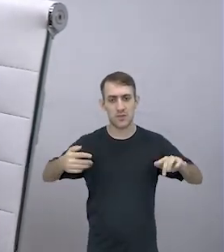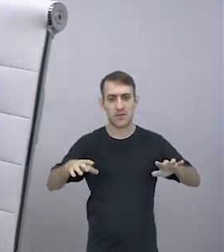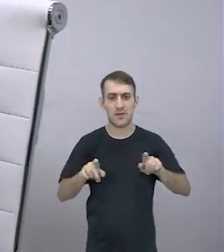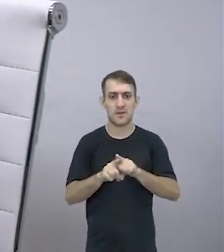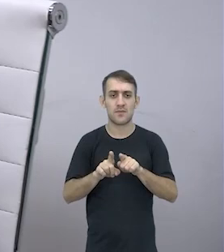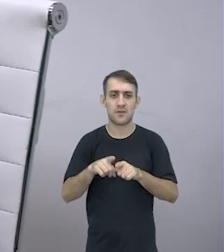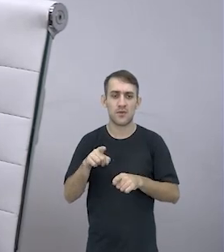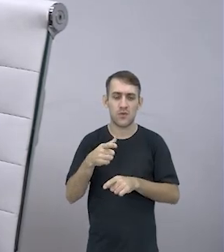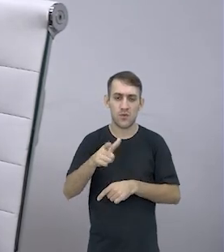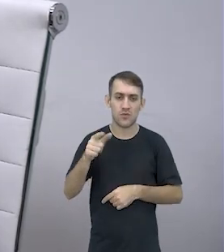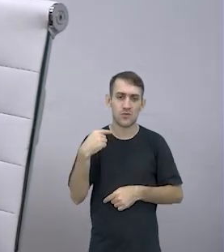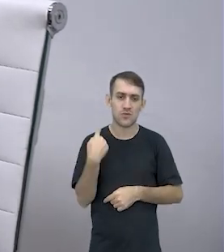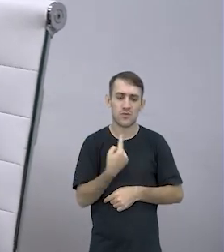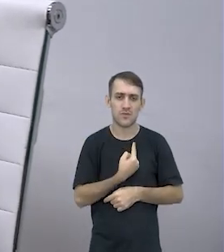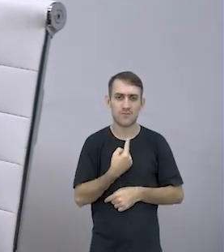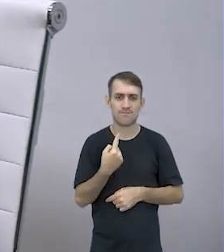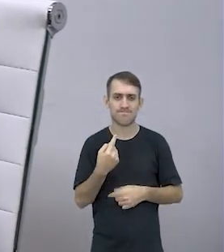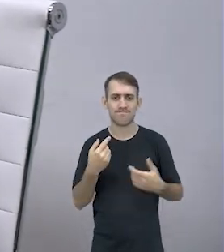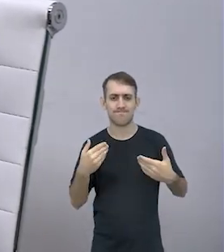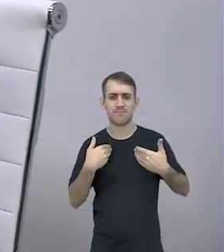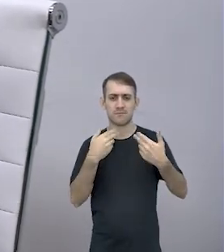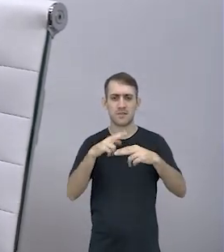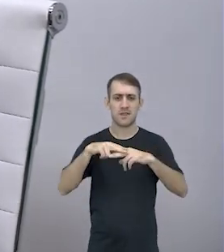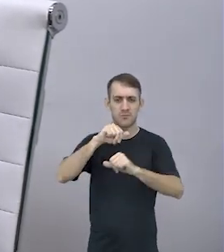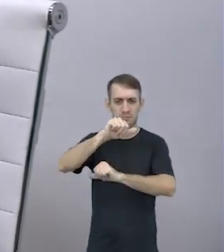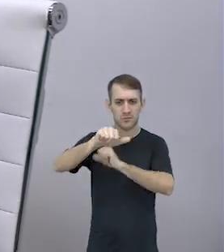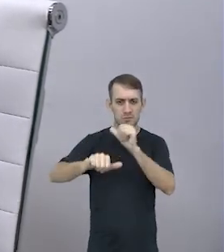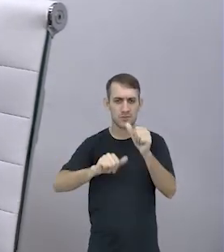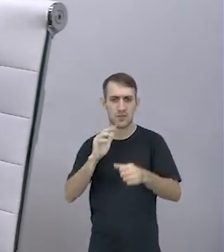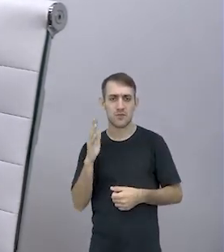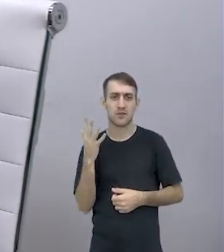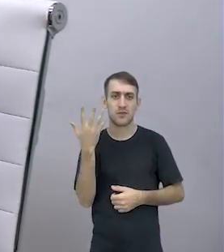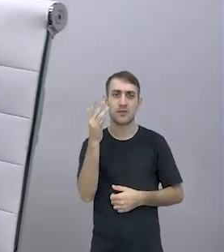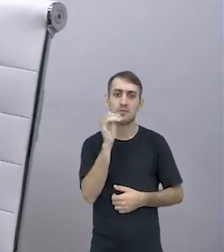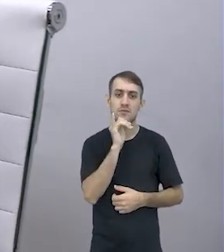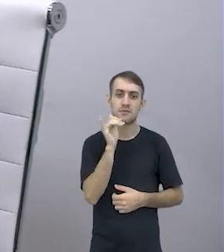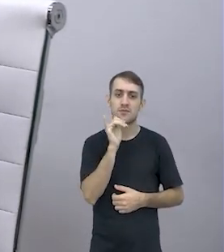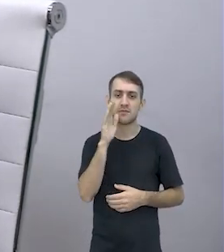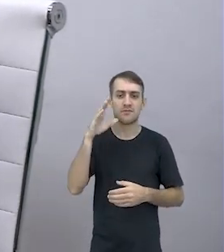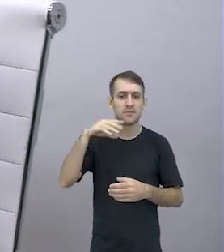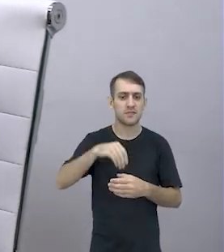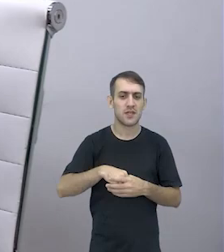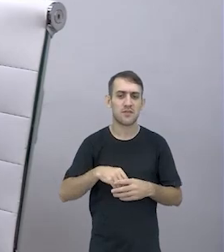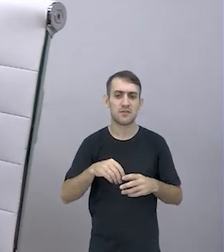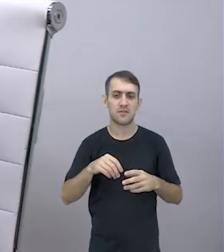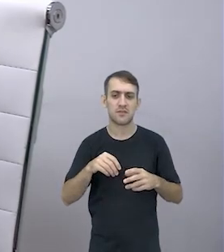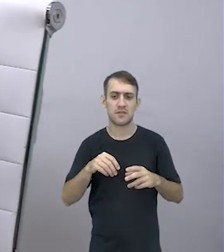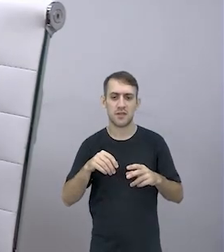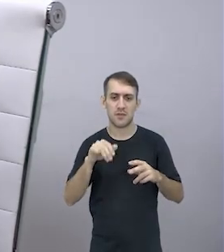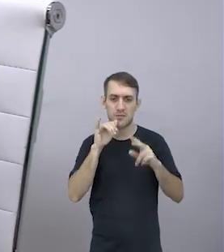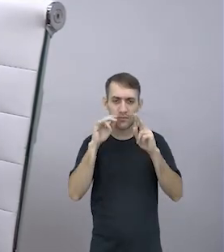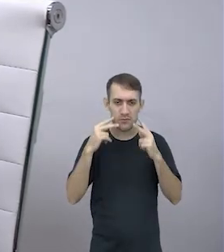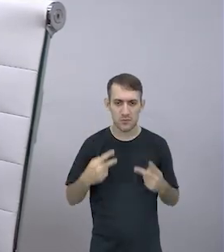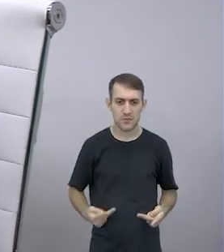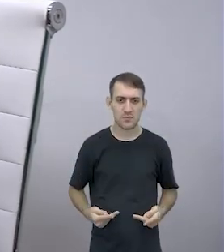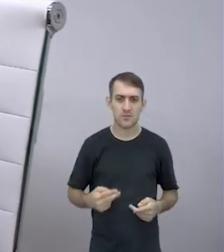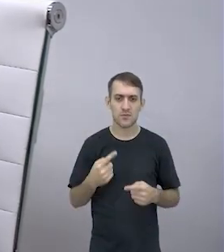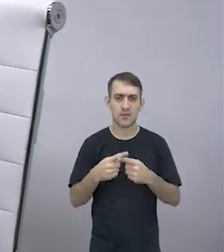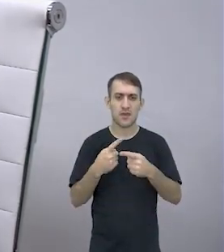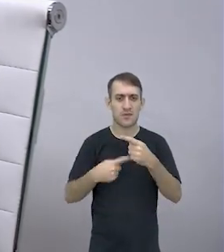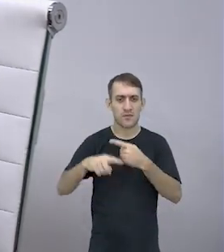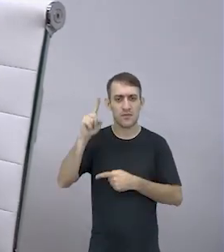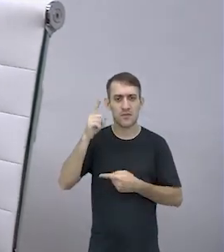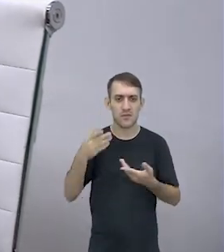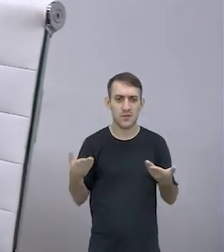meio impactado com as mudanças que ocorrem dentro da nossa espécie, dessa evolução que a gente teve e